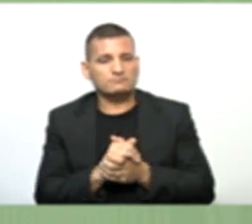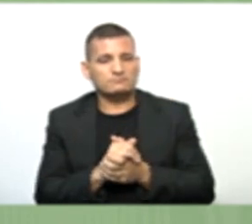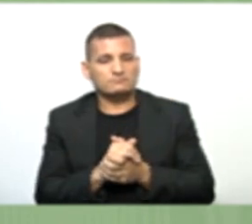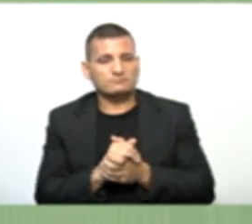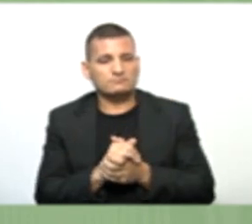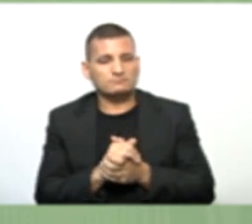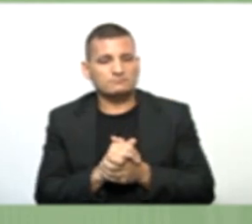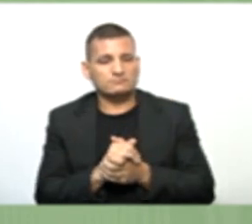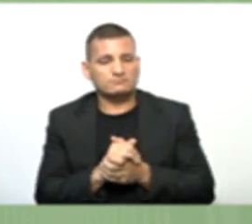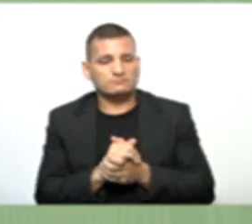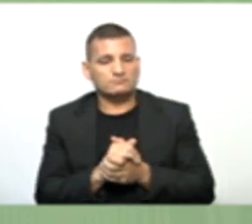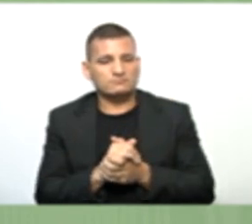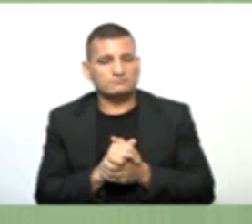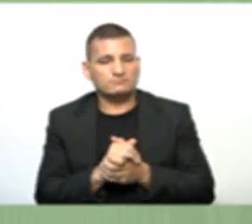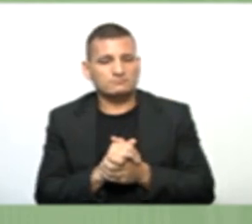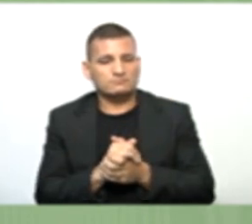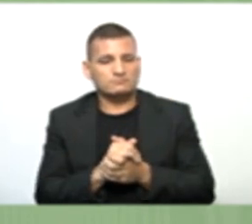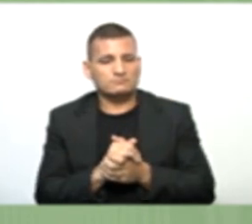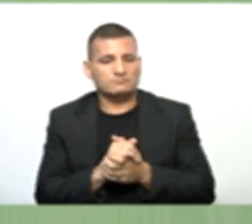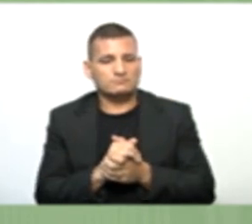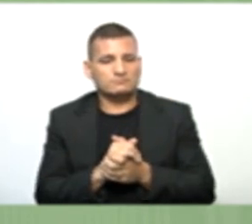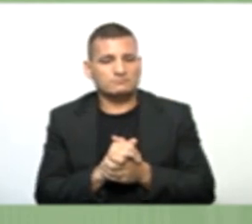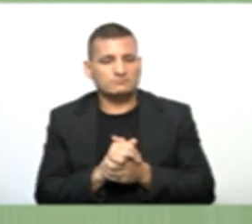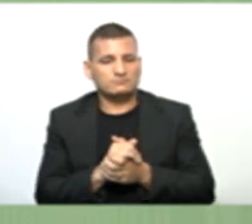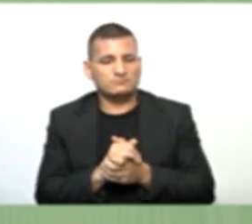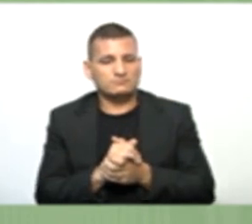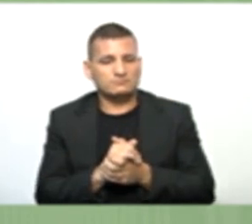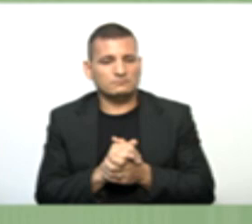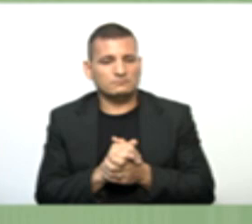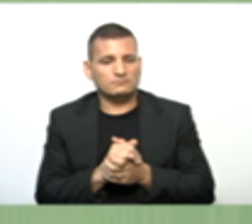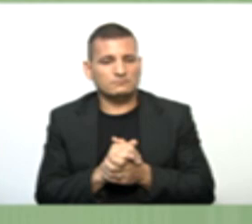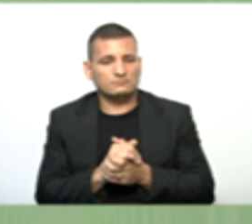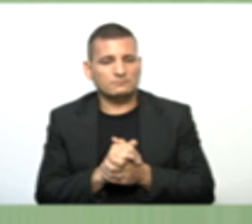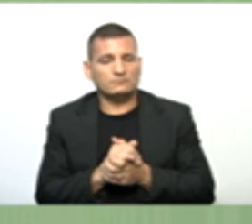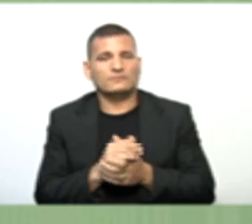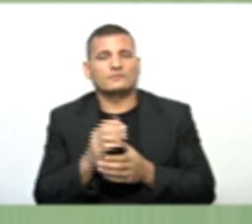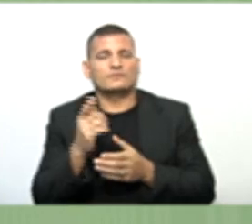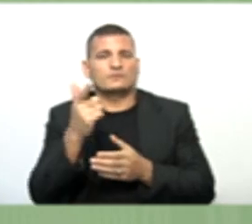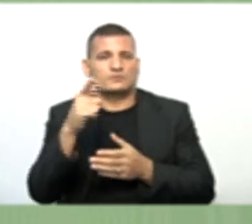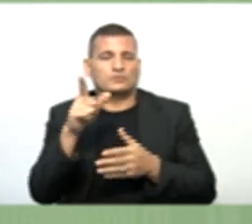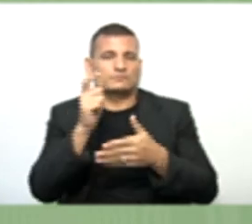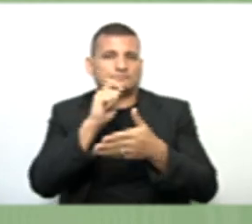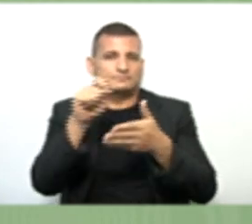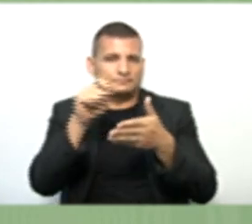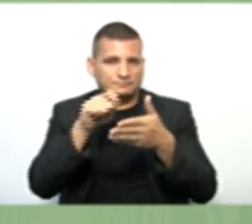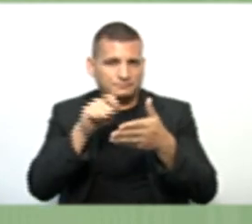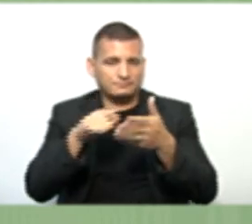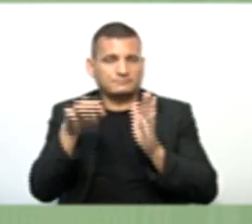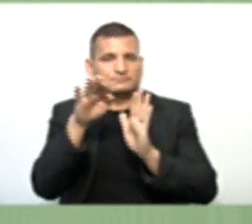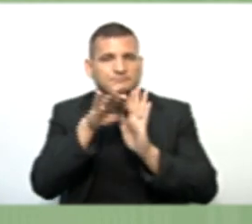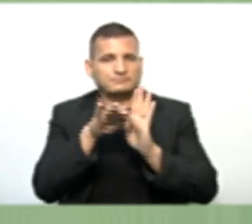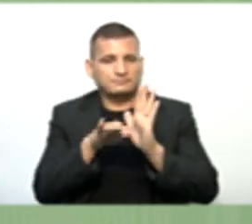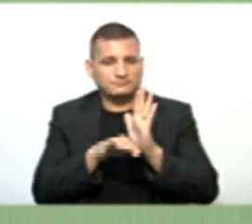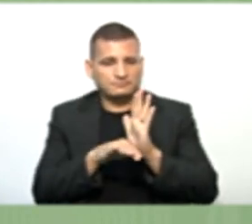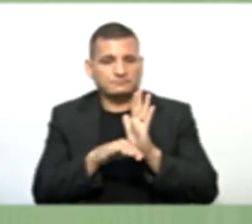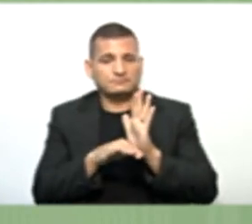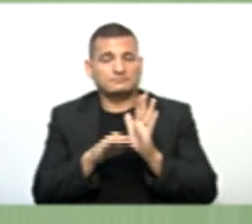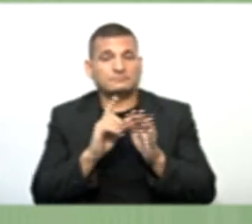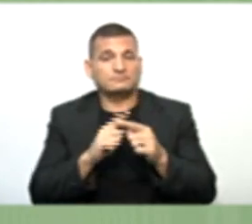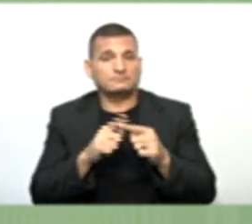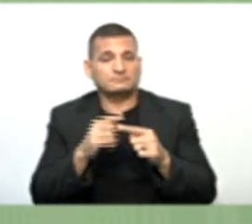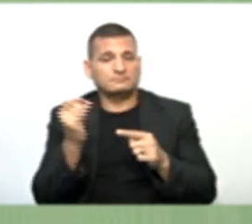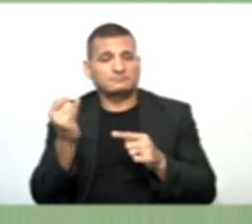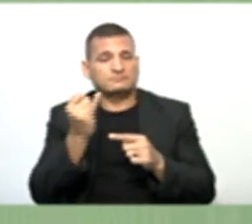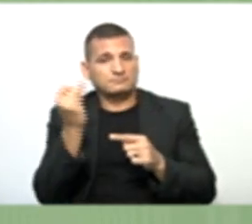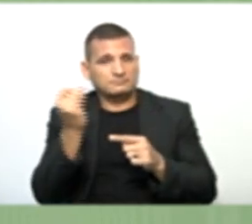sim. Eu vou reescrever aqui o programa para ficar, porque é muito importante,